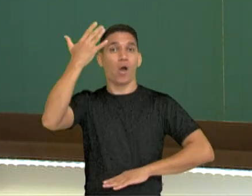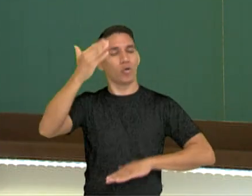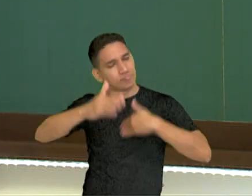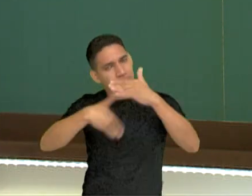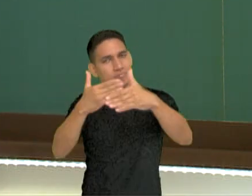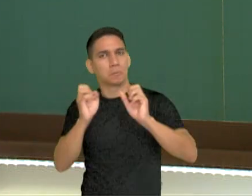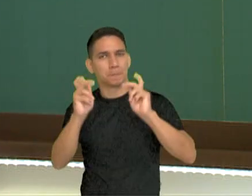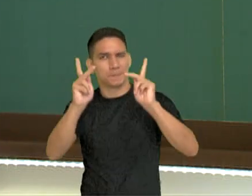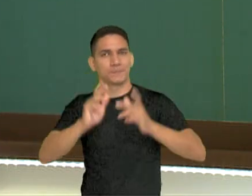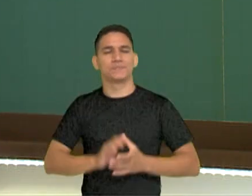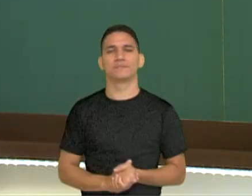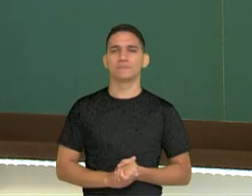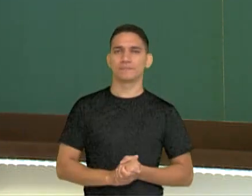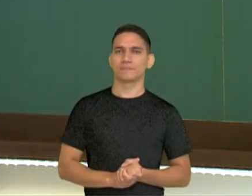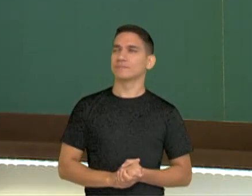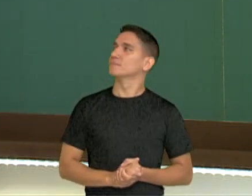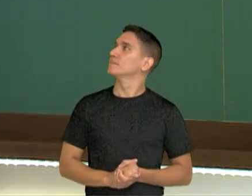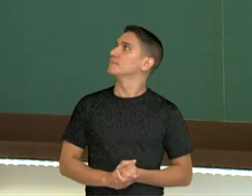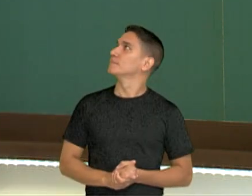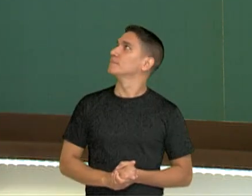desenvolver. Beleza? Perfeito?